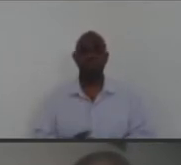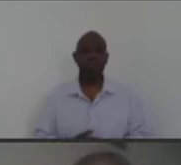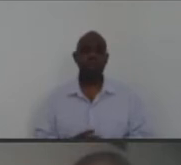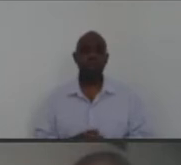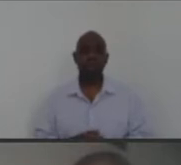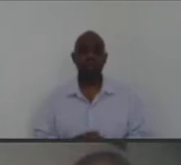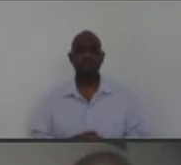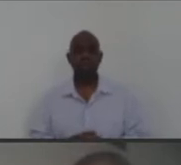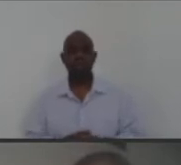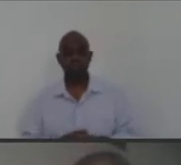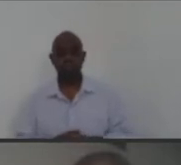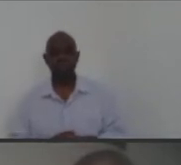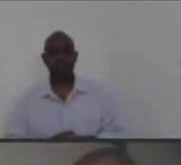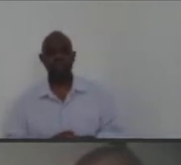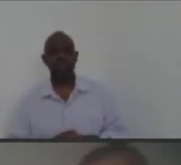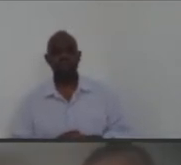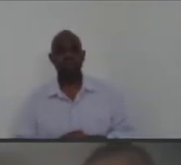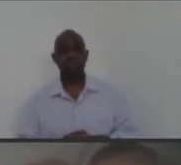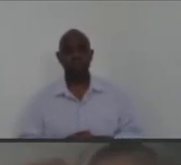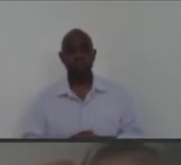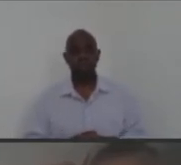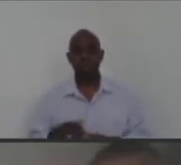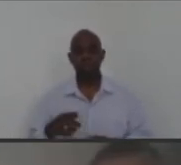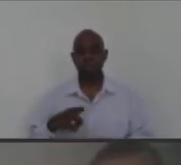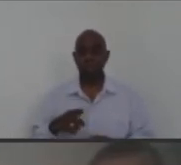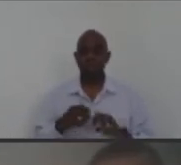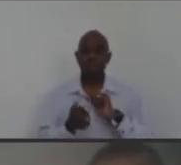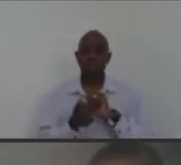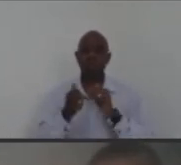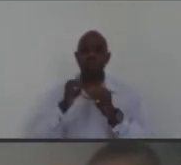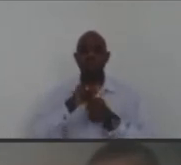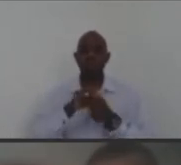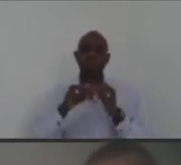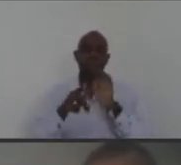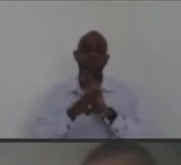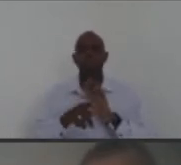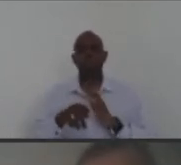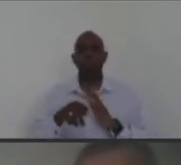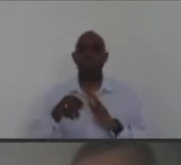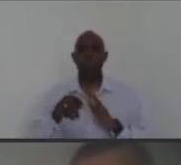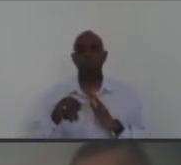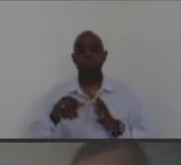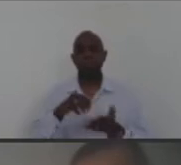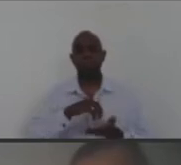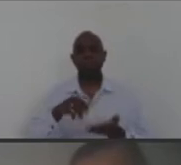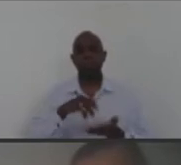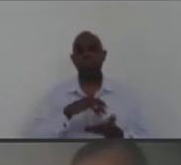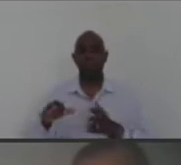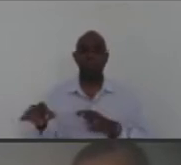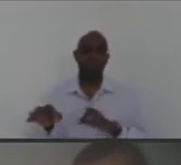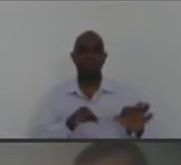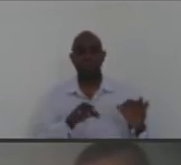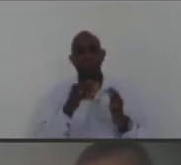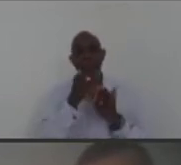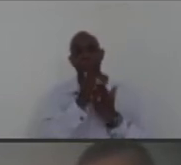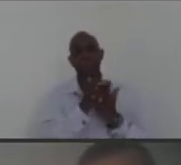É isso, vereador. São algumas adequações da Secretaria de Planejamento do município.